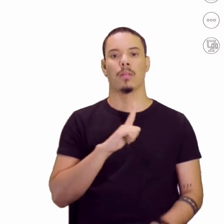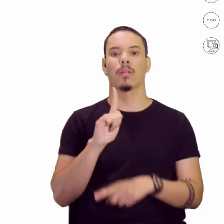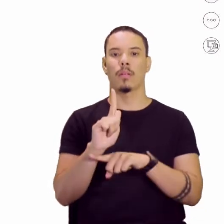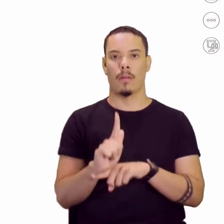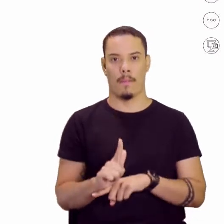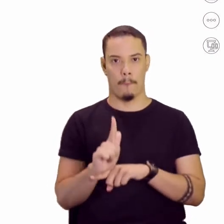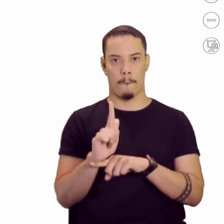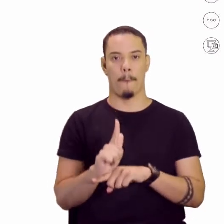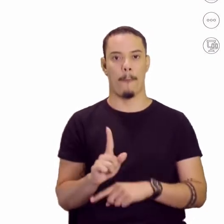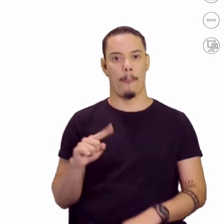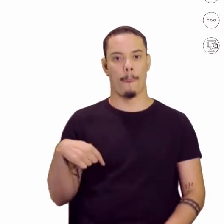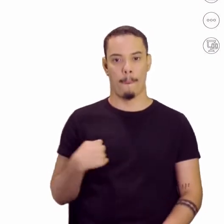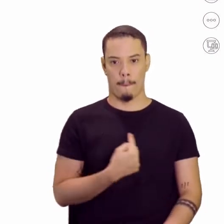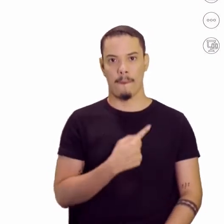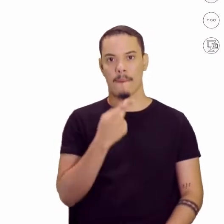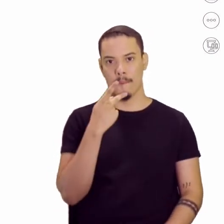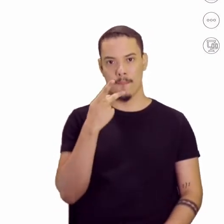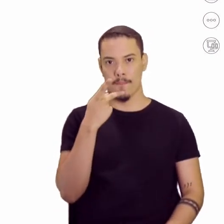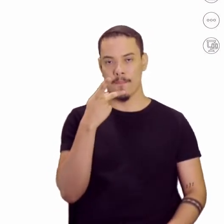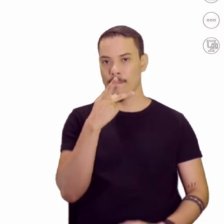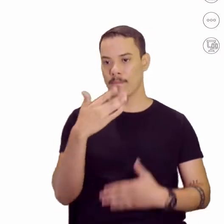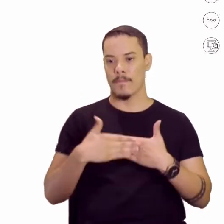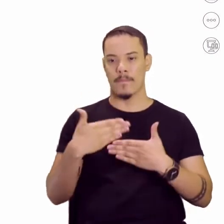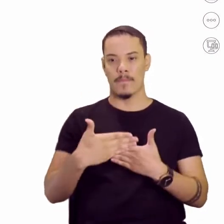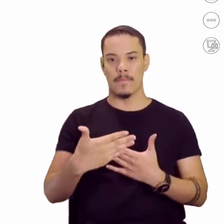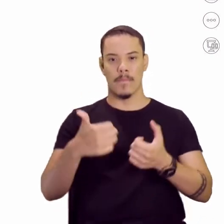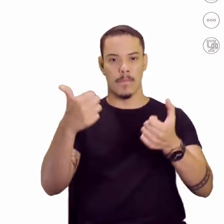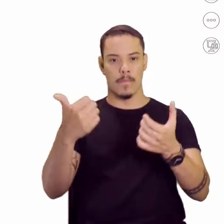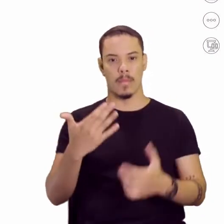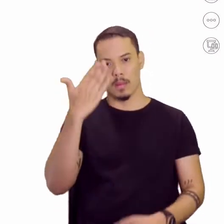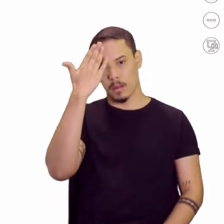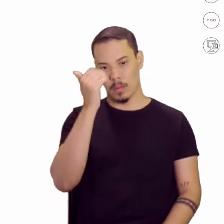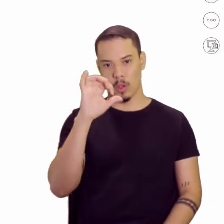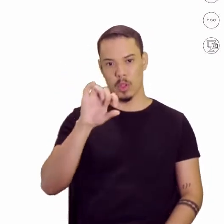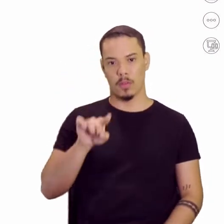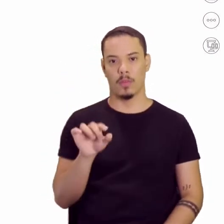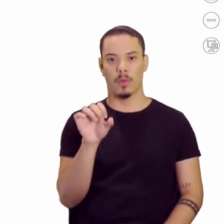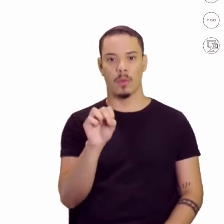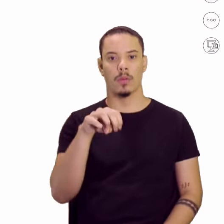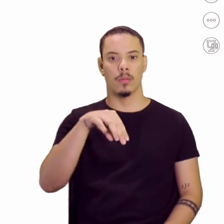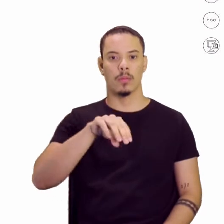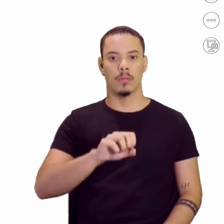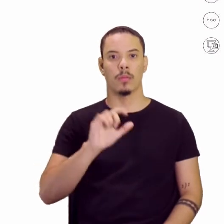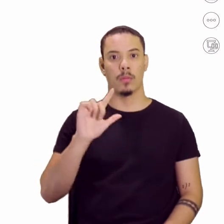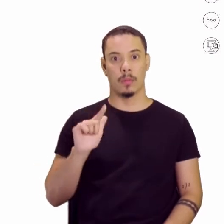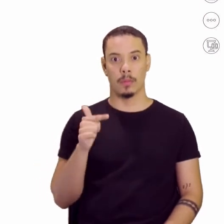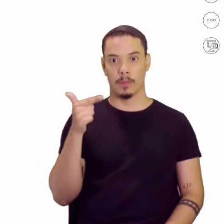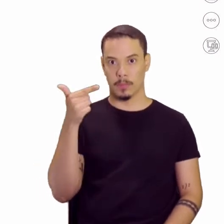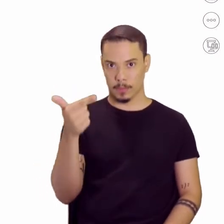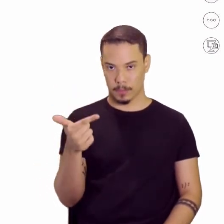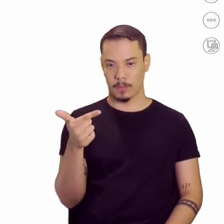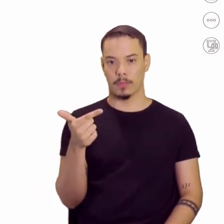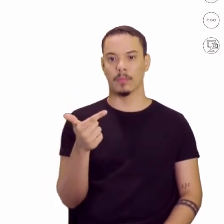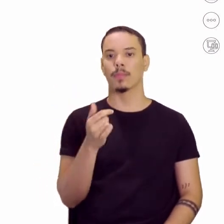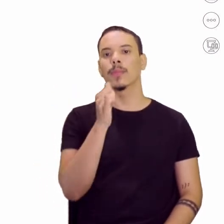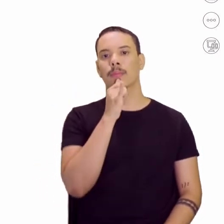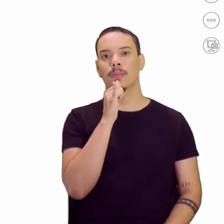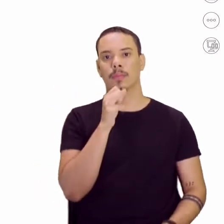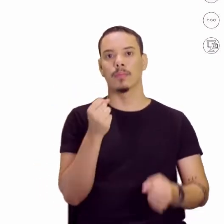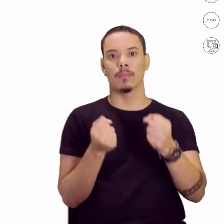que nós vamos falar melhor, mas sabemos que é de 9,8 metros por segundo ao quadrado. Olha bem, o carro lá